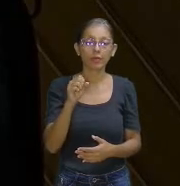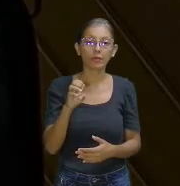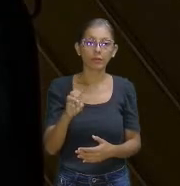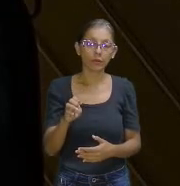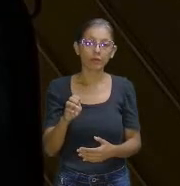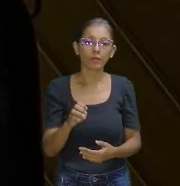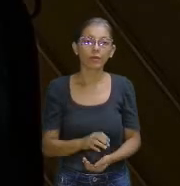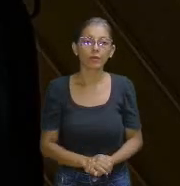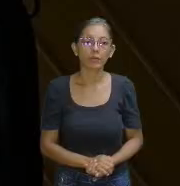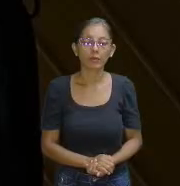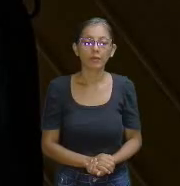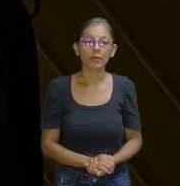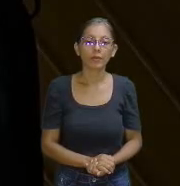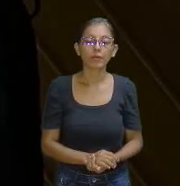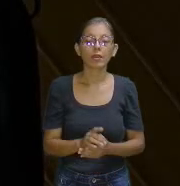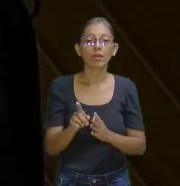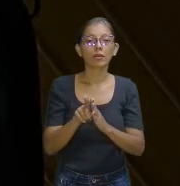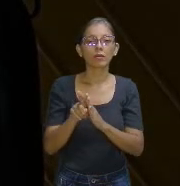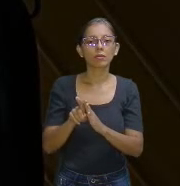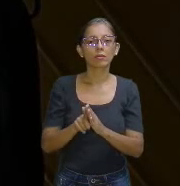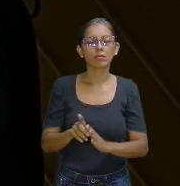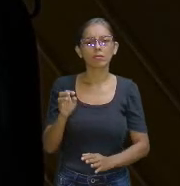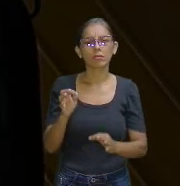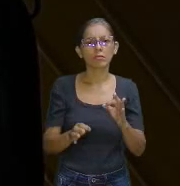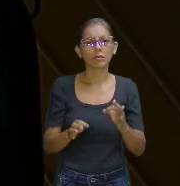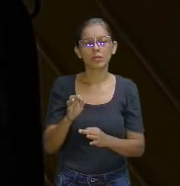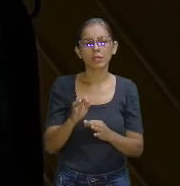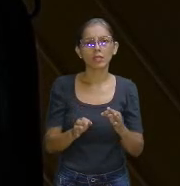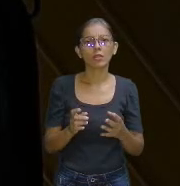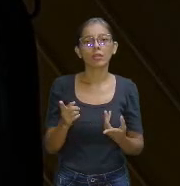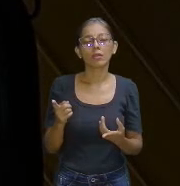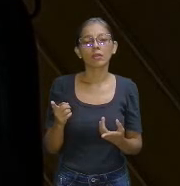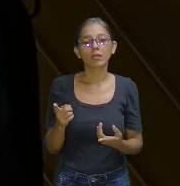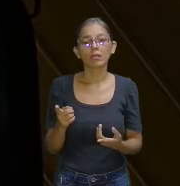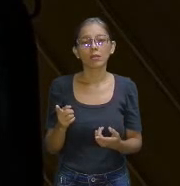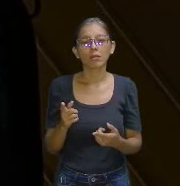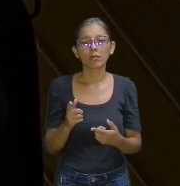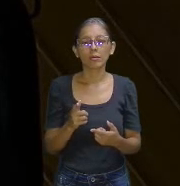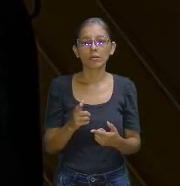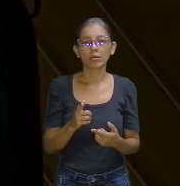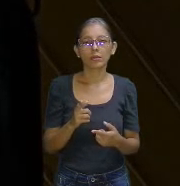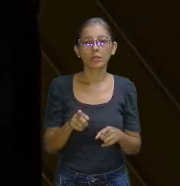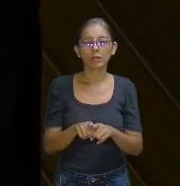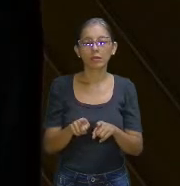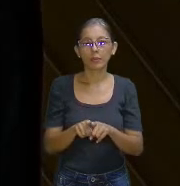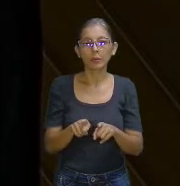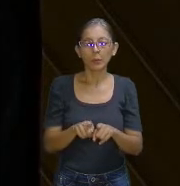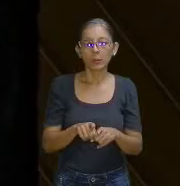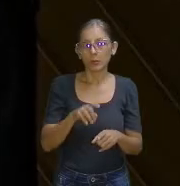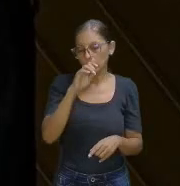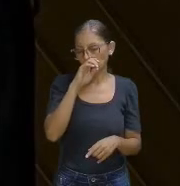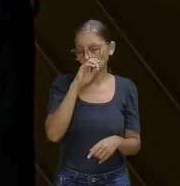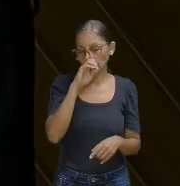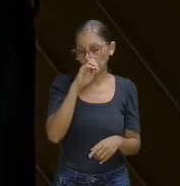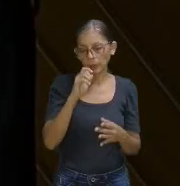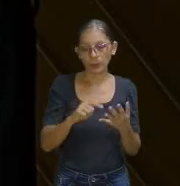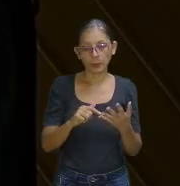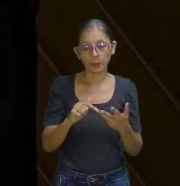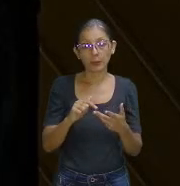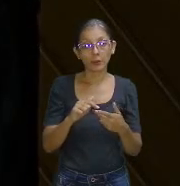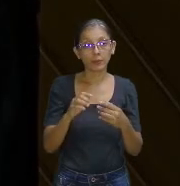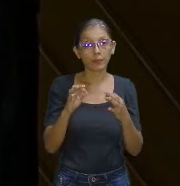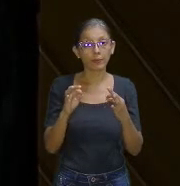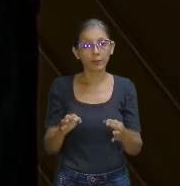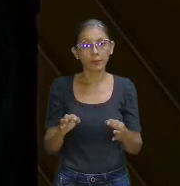sumular não exime o julgador da análise criteriosa do conjunto probatório, tampouco afasta a exigência de elementos concretos que